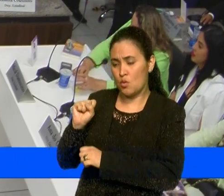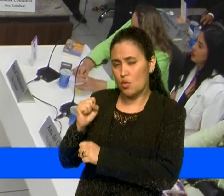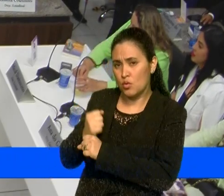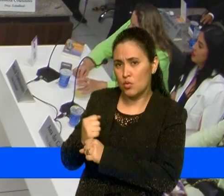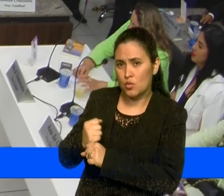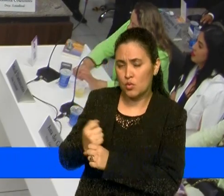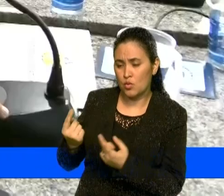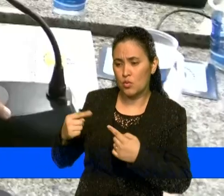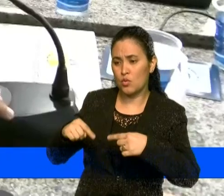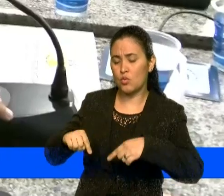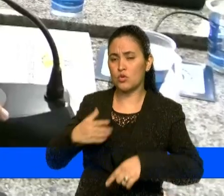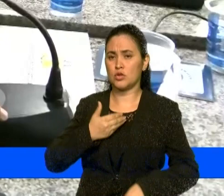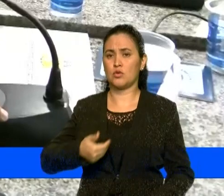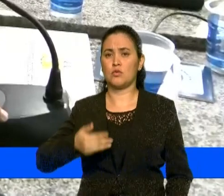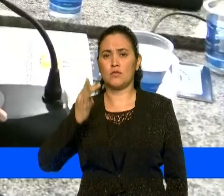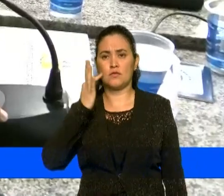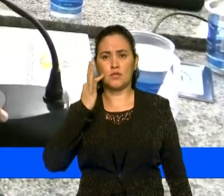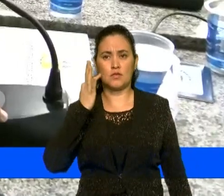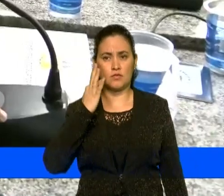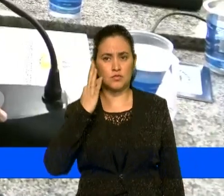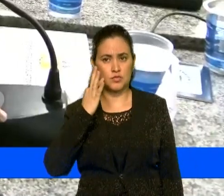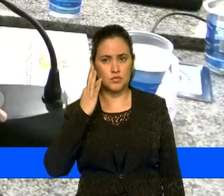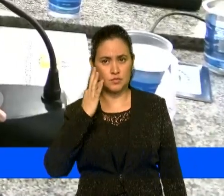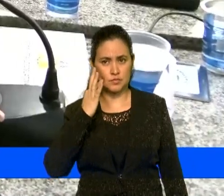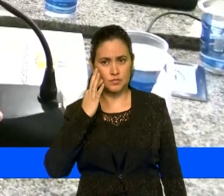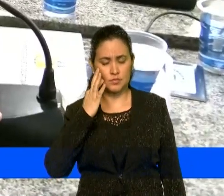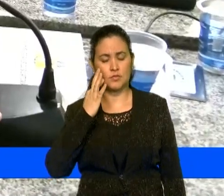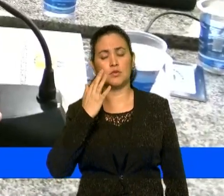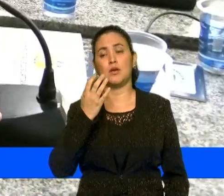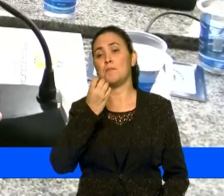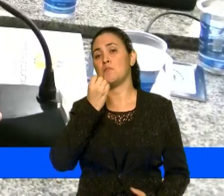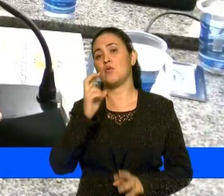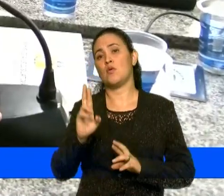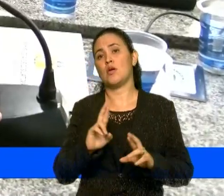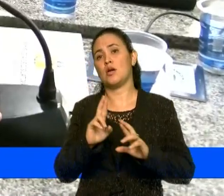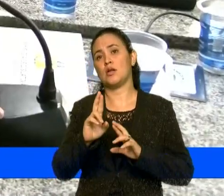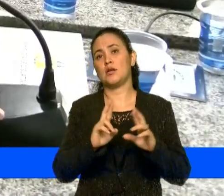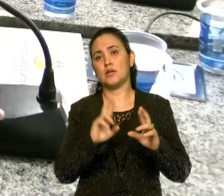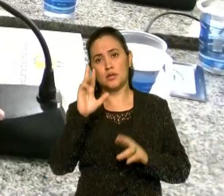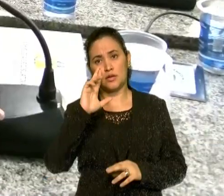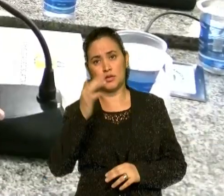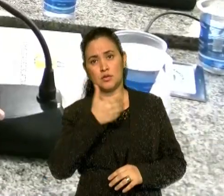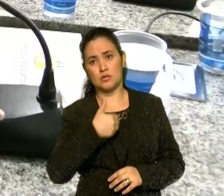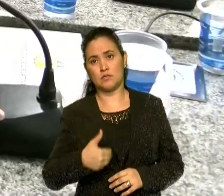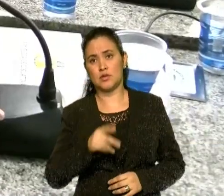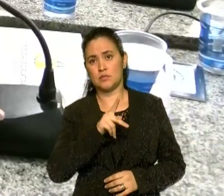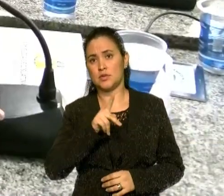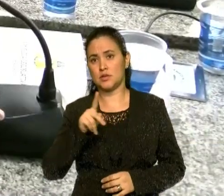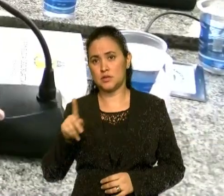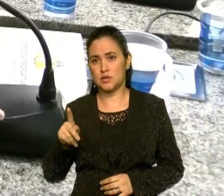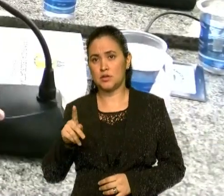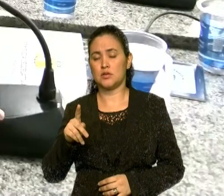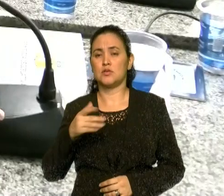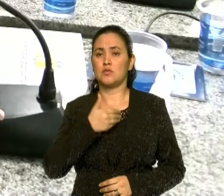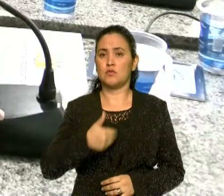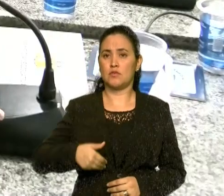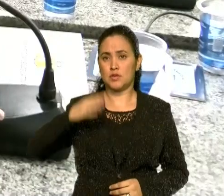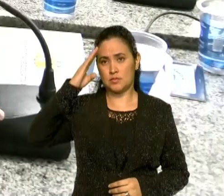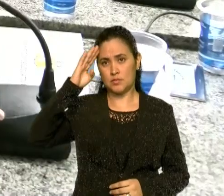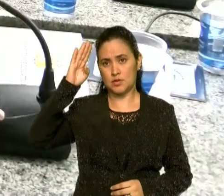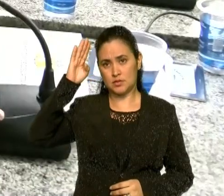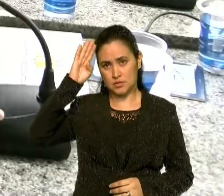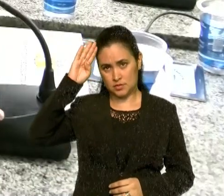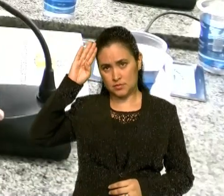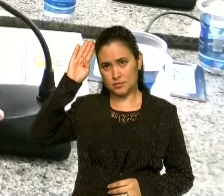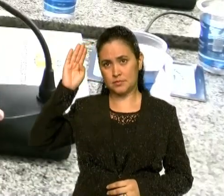Dino, e o bom relacionamento que eu tenho tido com o líder do governo, com a presidência e com o governador Carlos Brandão, crédito